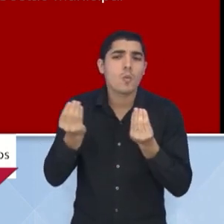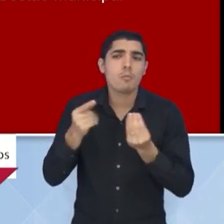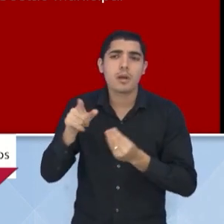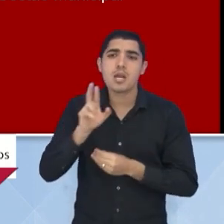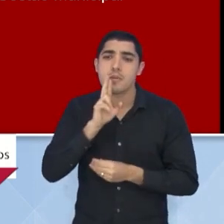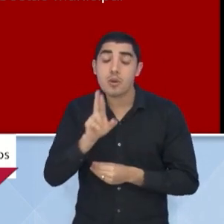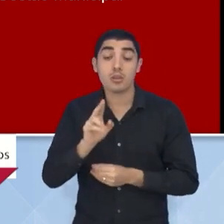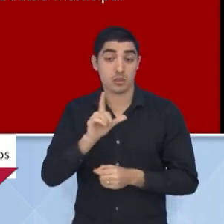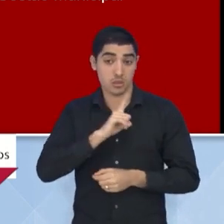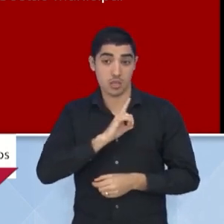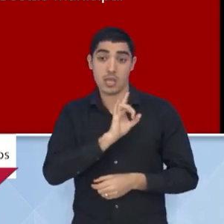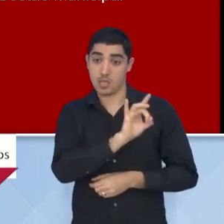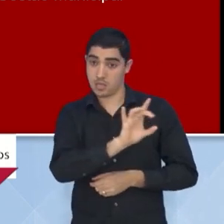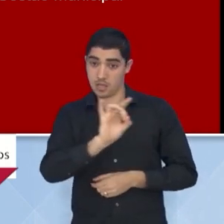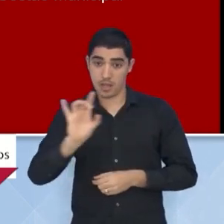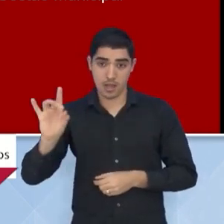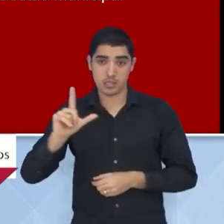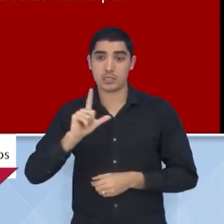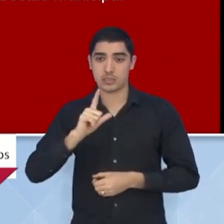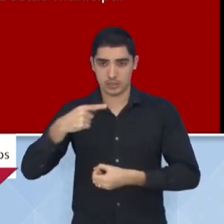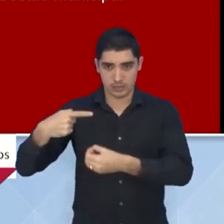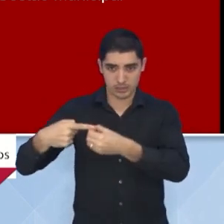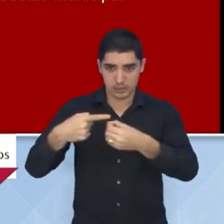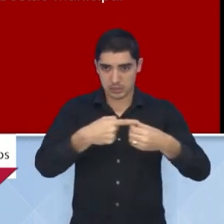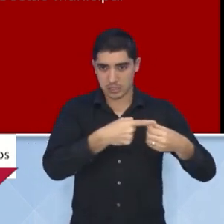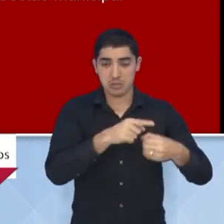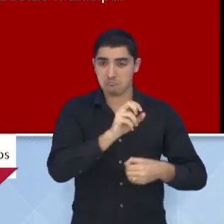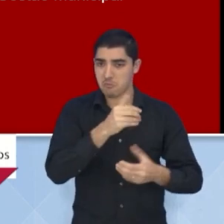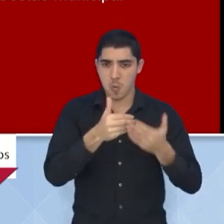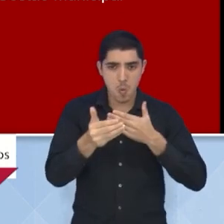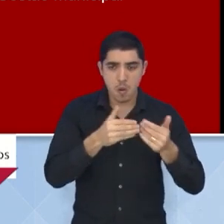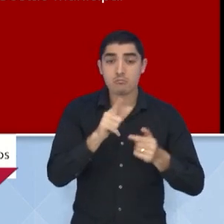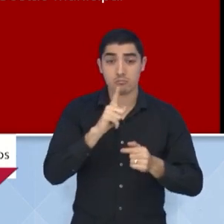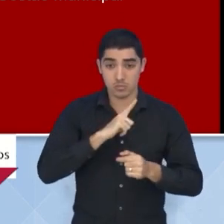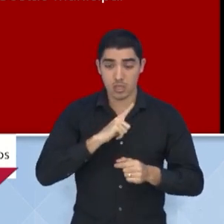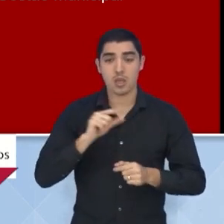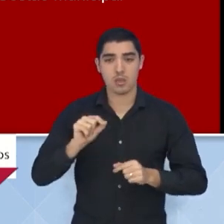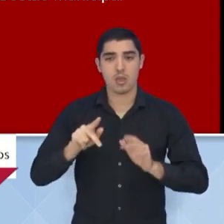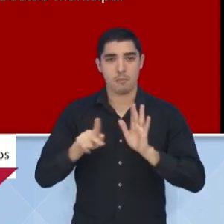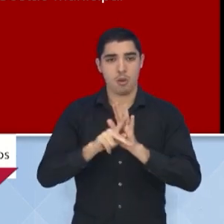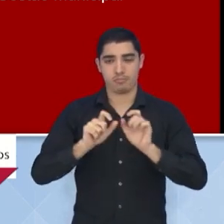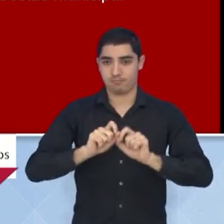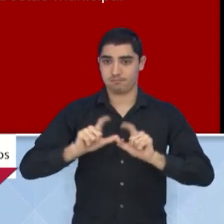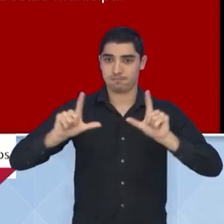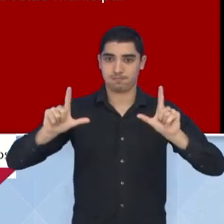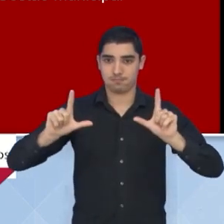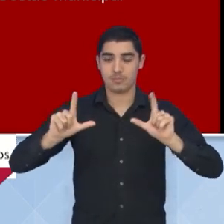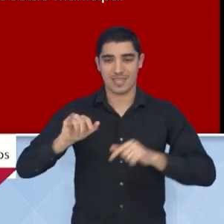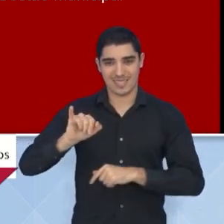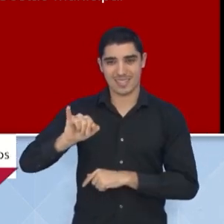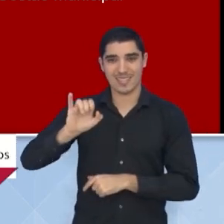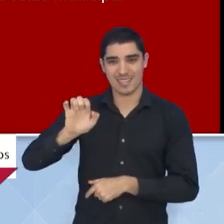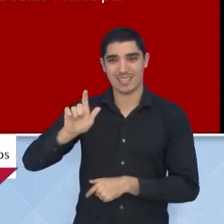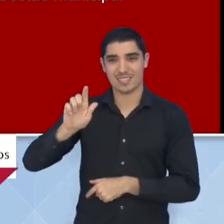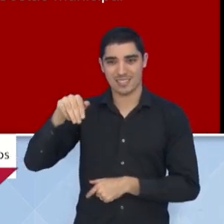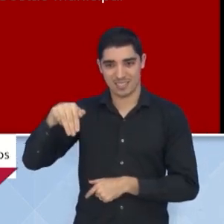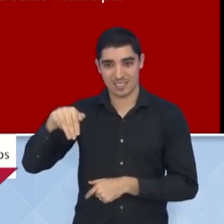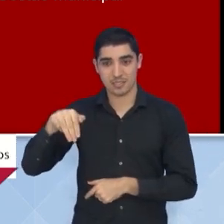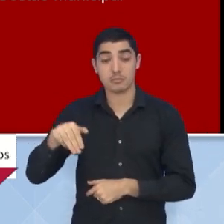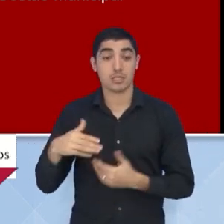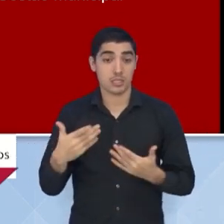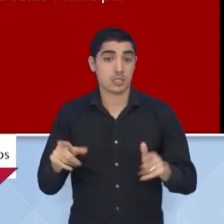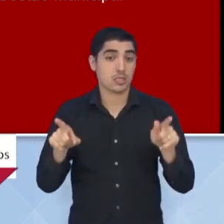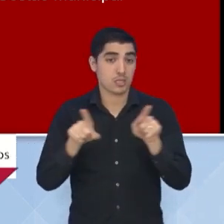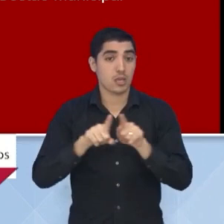cada município de vocês ou do município que vocês escolherem no nosso painel do iegm e aqui eu